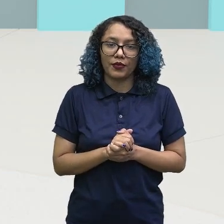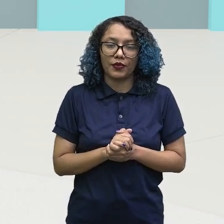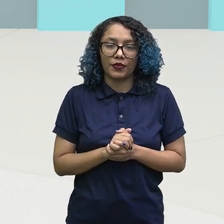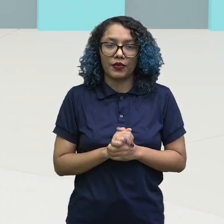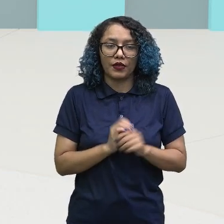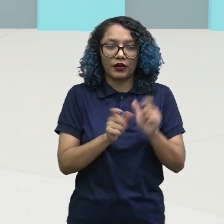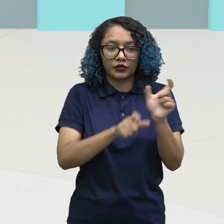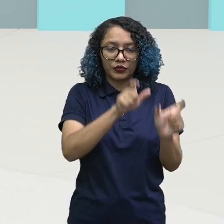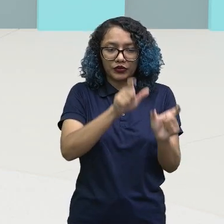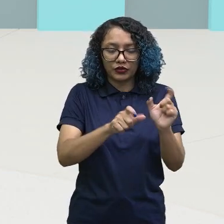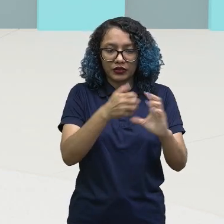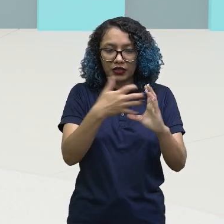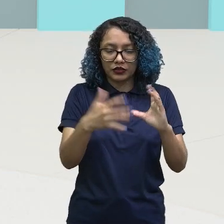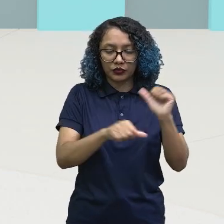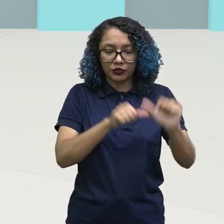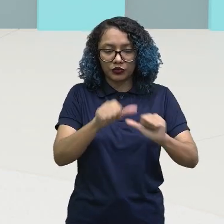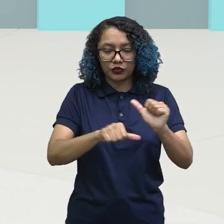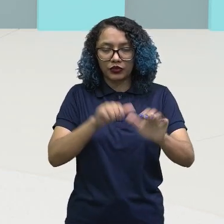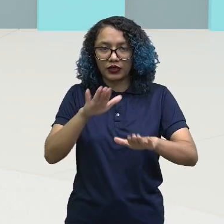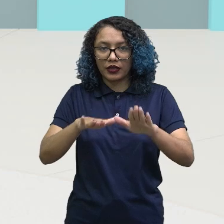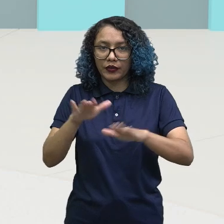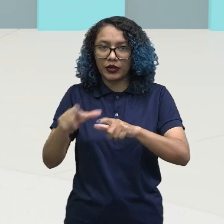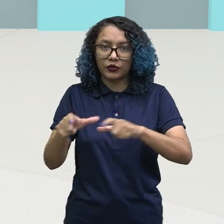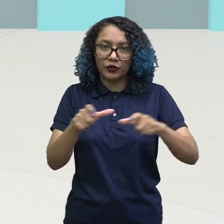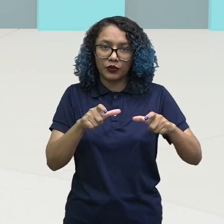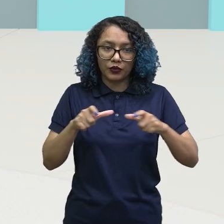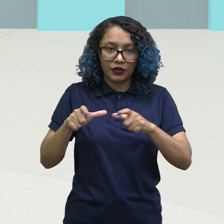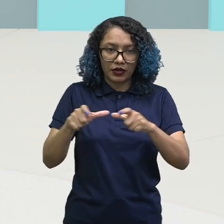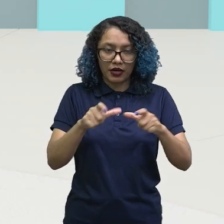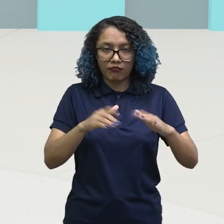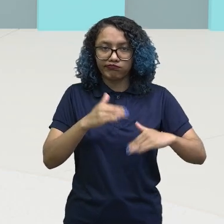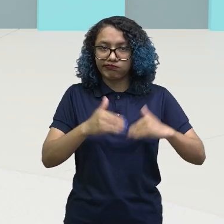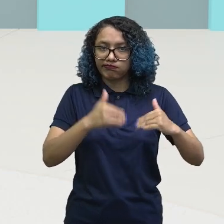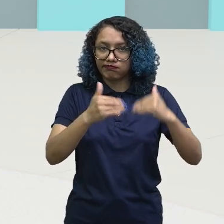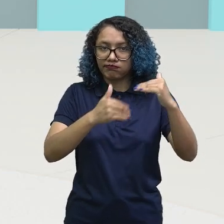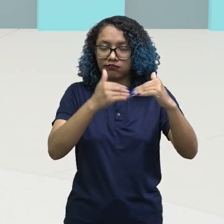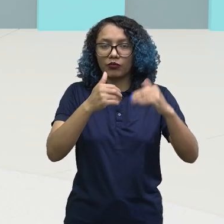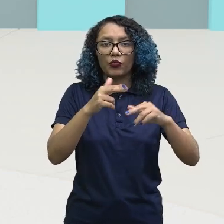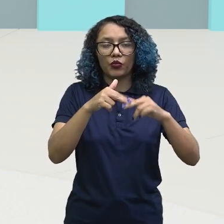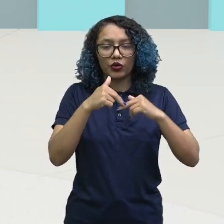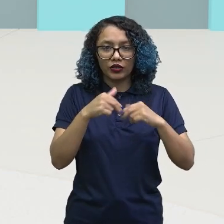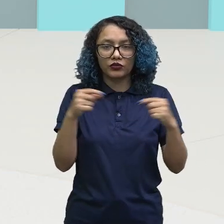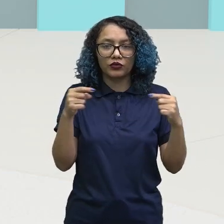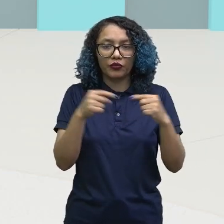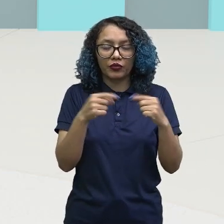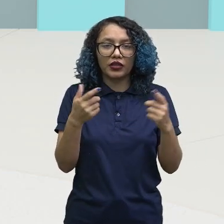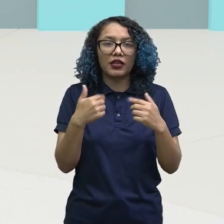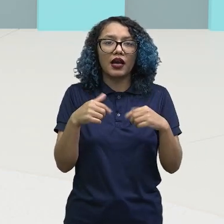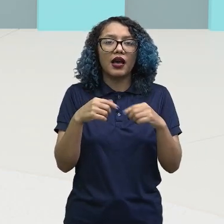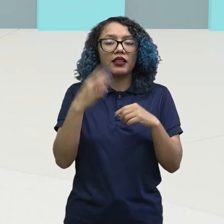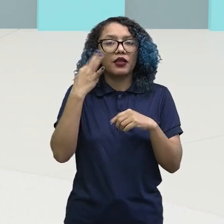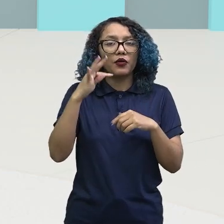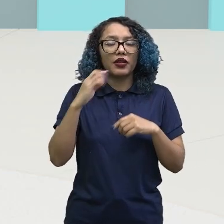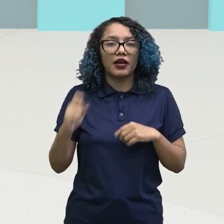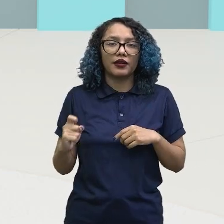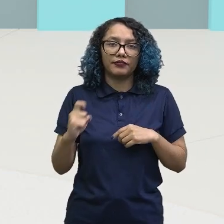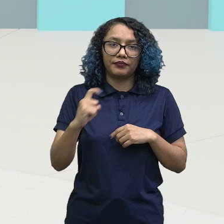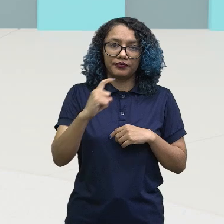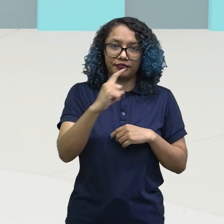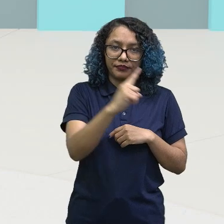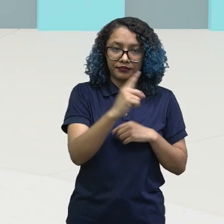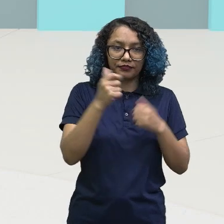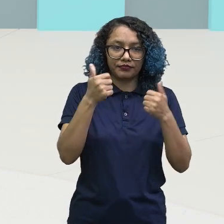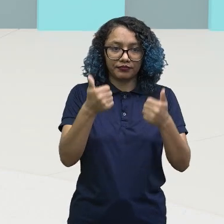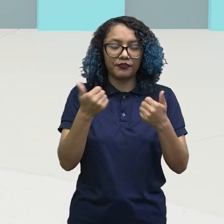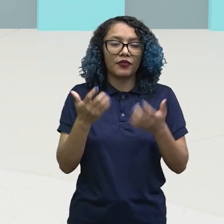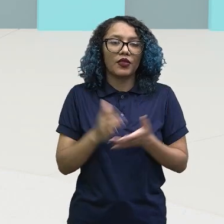que vai se modificando conforme o ambiente. Então, ele vai evoluindo, por isso que existe a teoria evolucionista, ok?